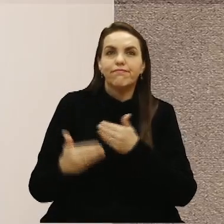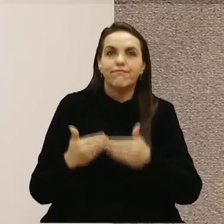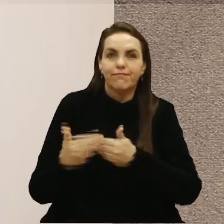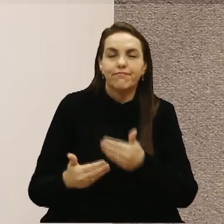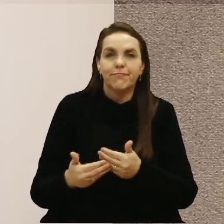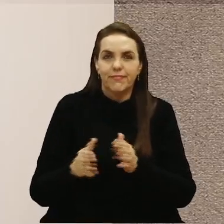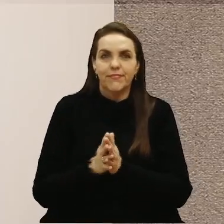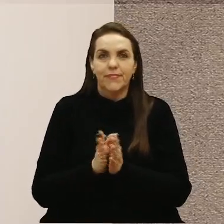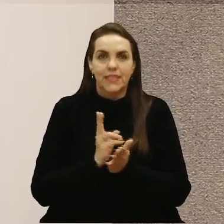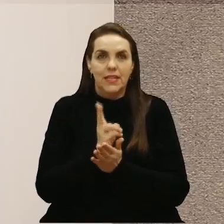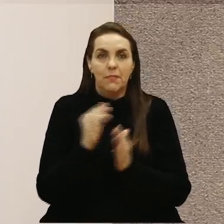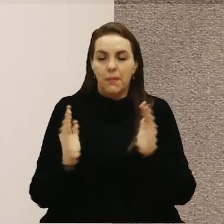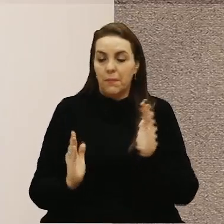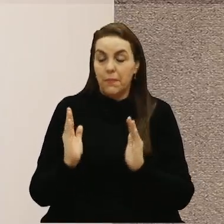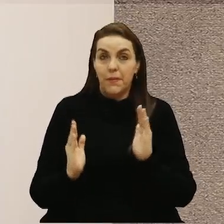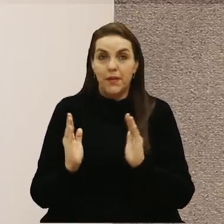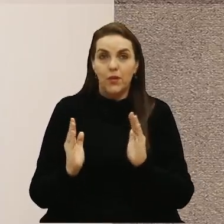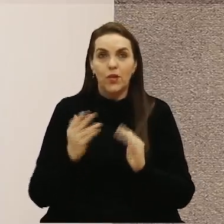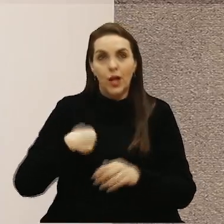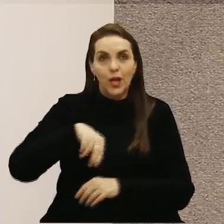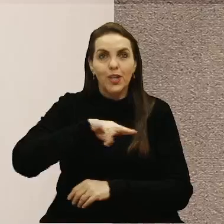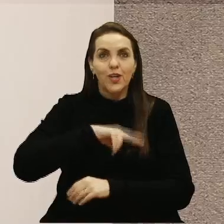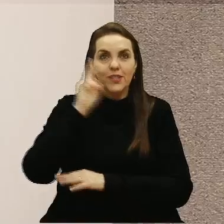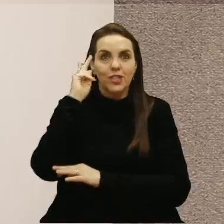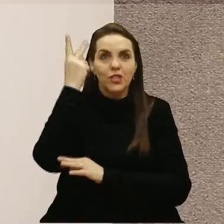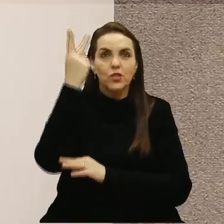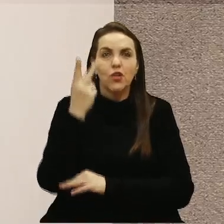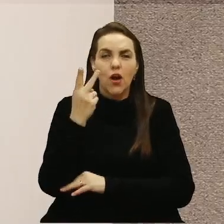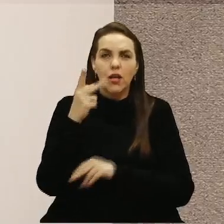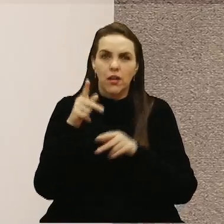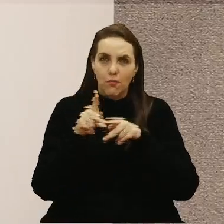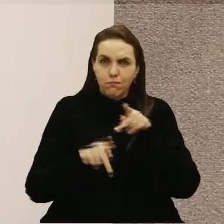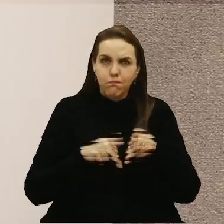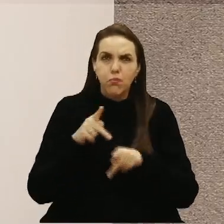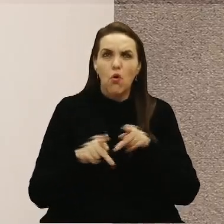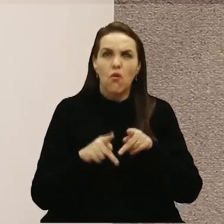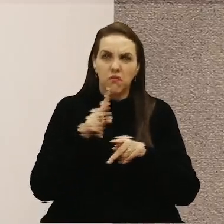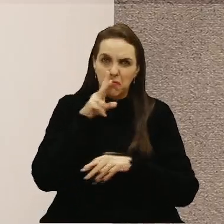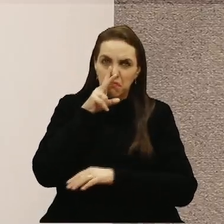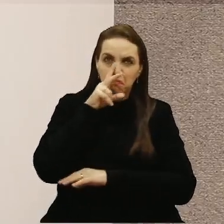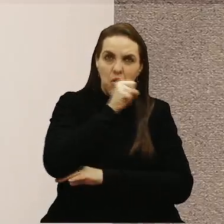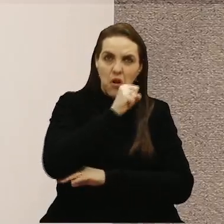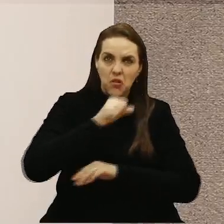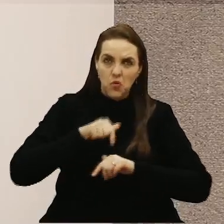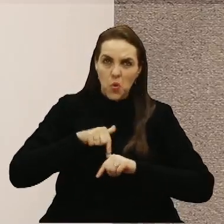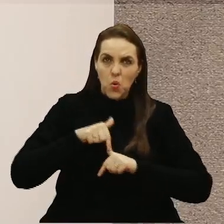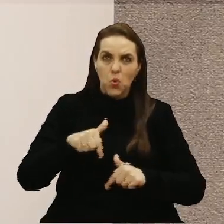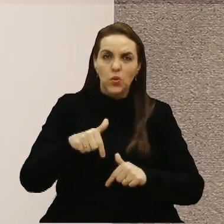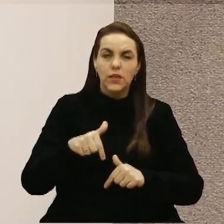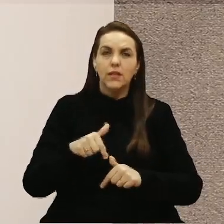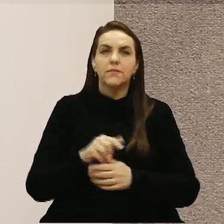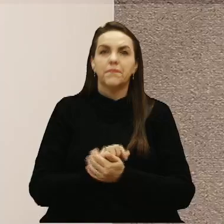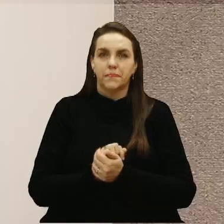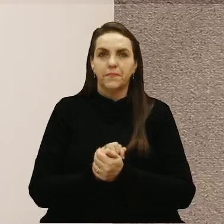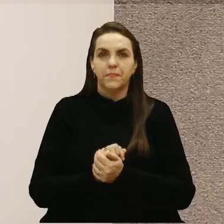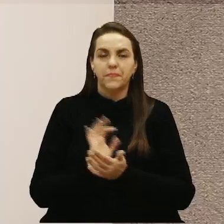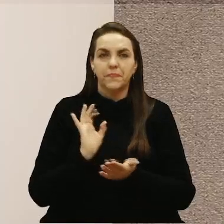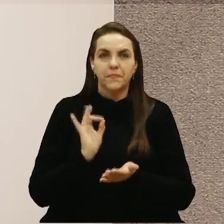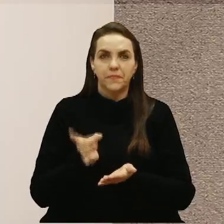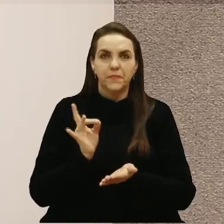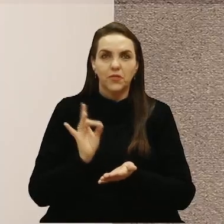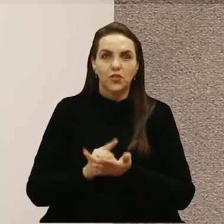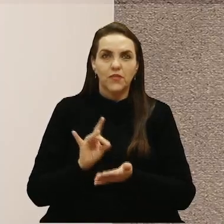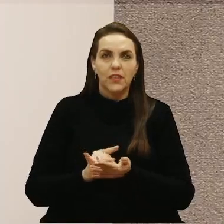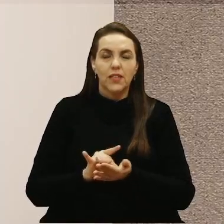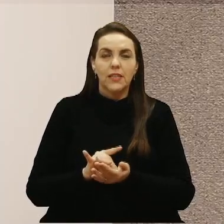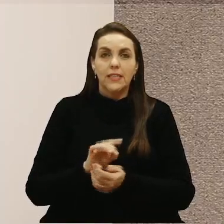e cultuadas durante esse período e a nossa história, né? De um povo aguerrido, um povo forte, bravo, que de fato lutou e